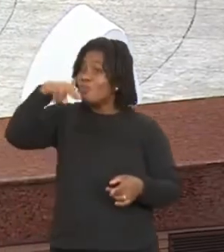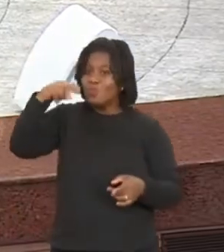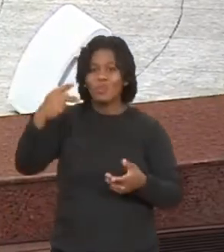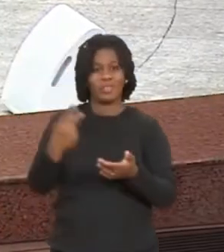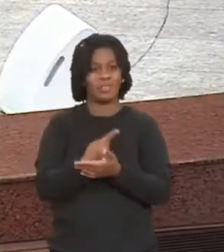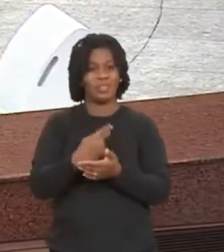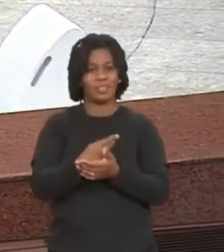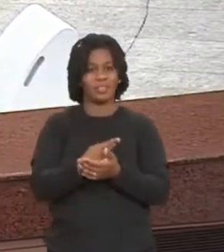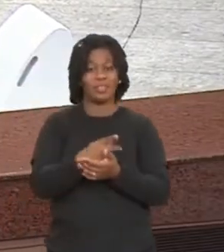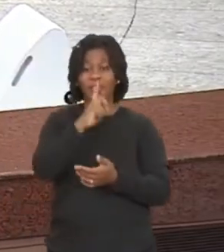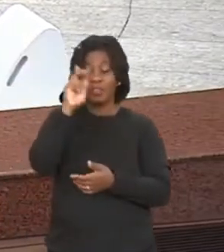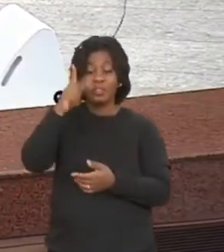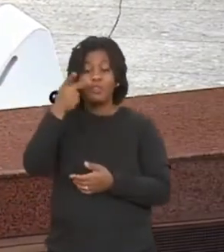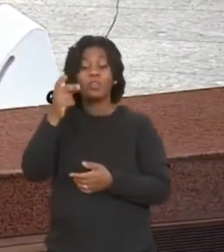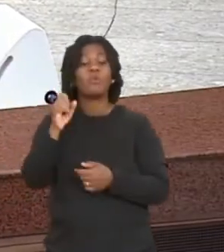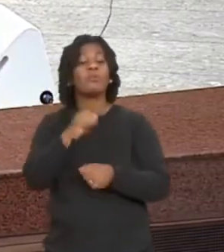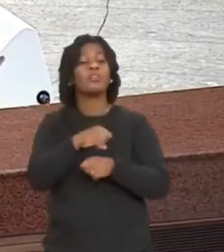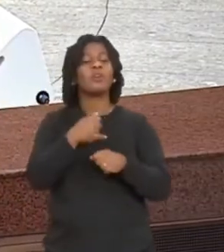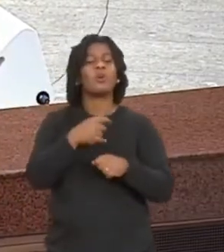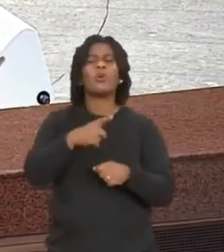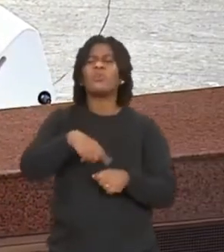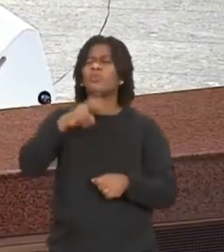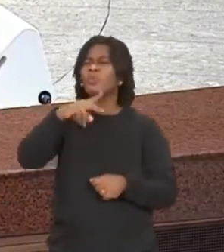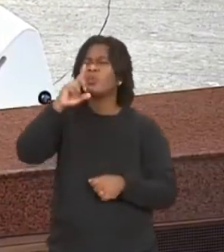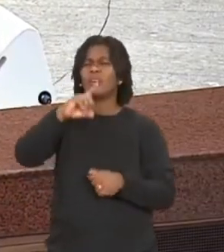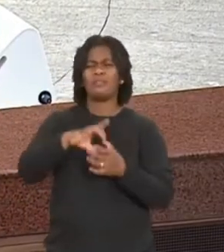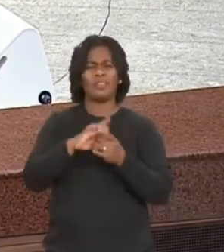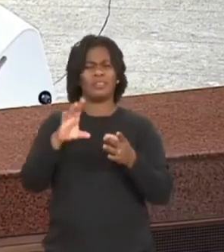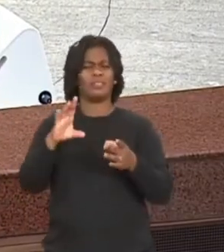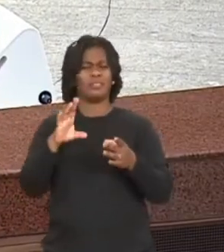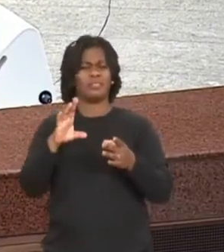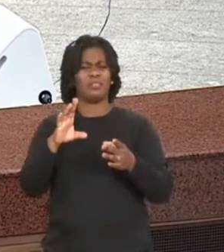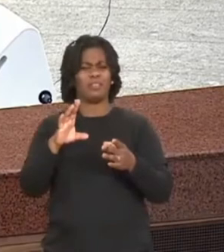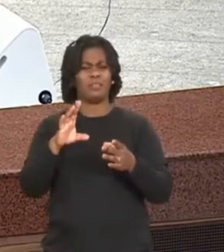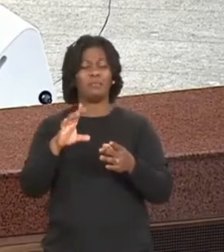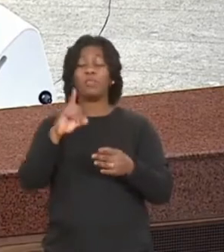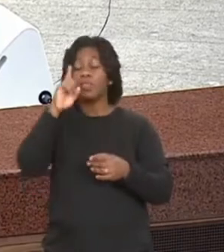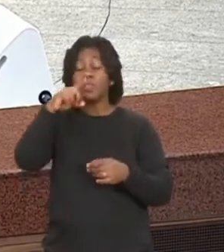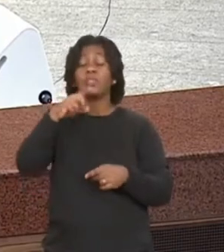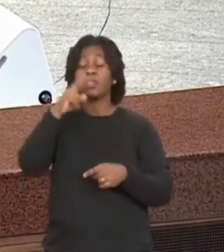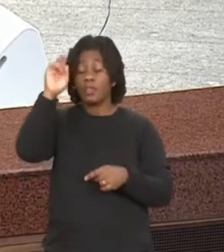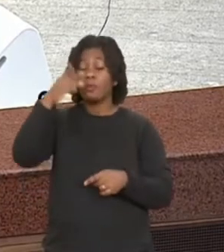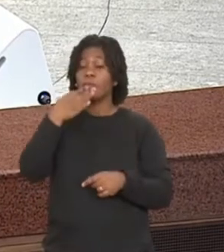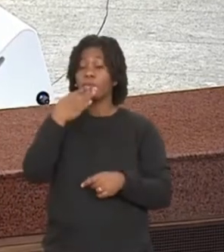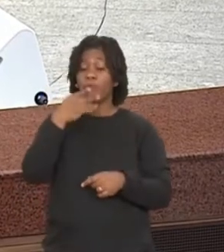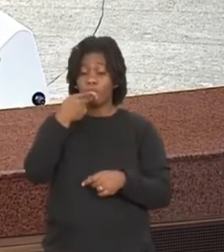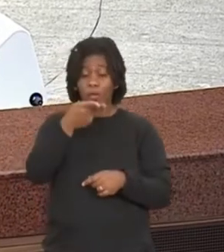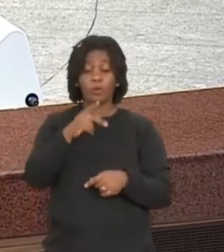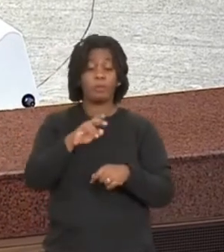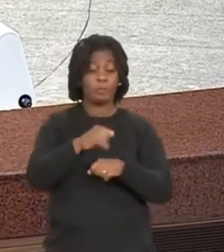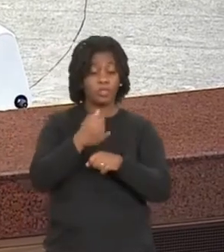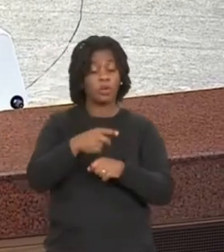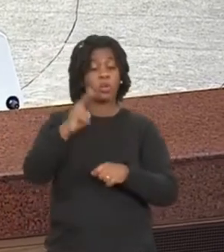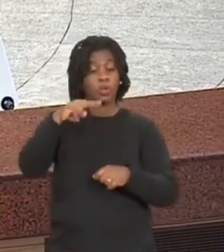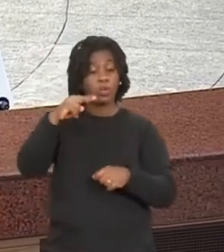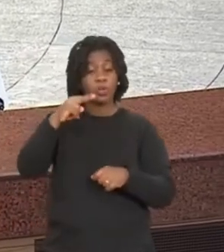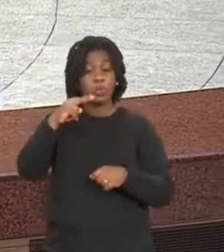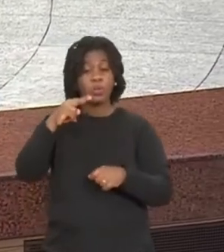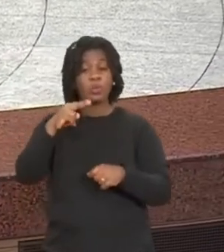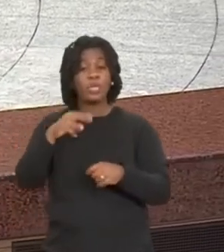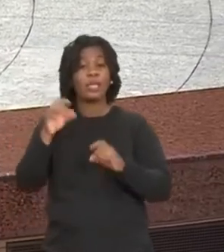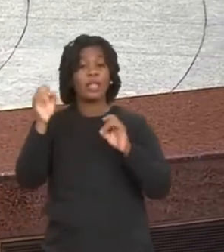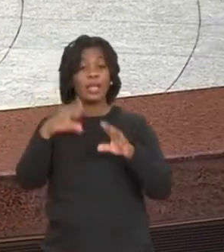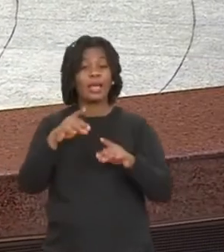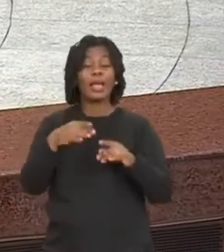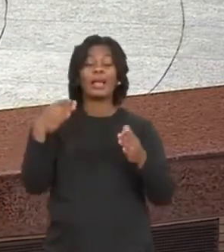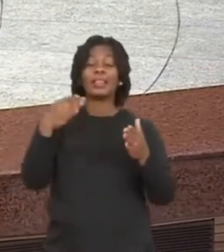cumprir o que eu tenho falado. Deus nunca desistiu de você. Deus quer que você agora entenda que não são pessoas que estão